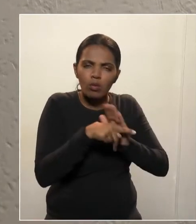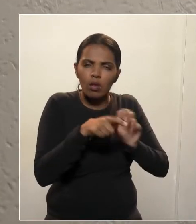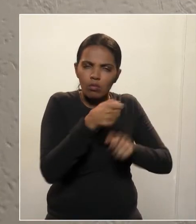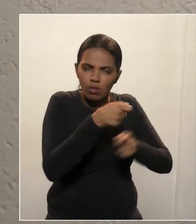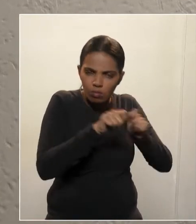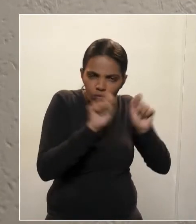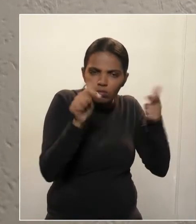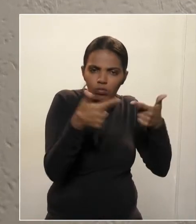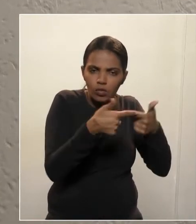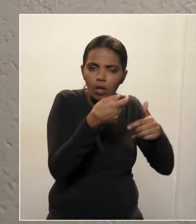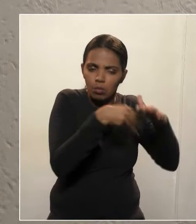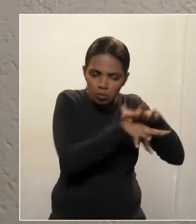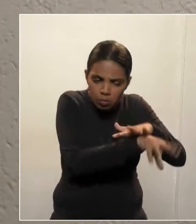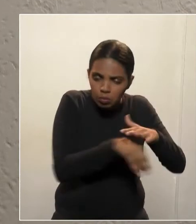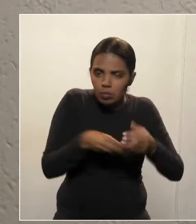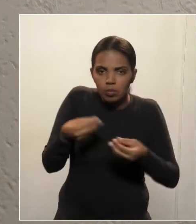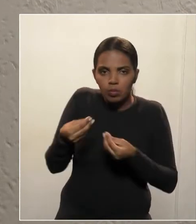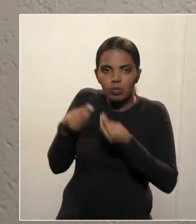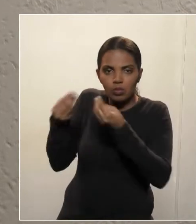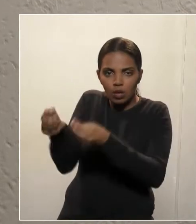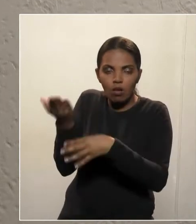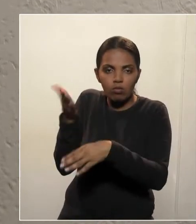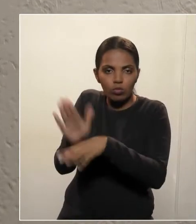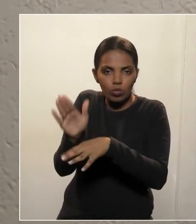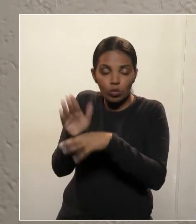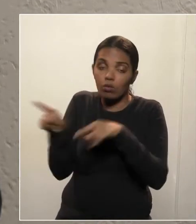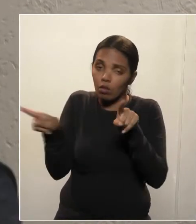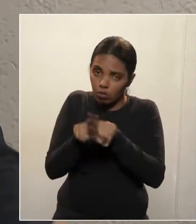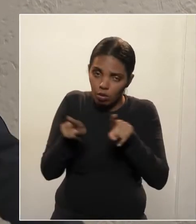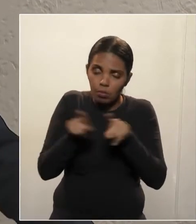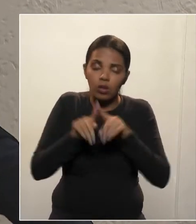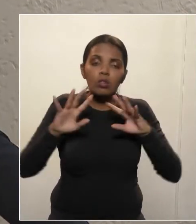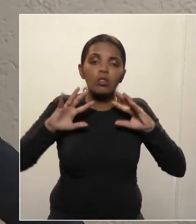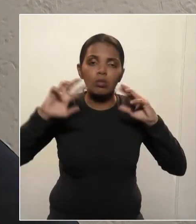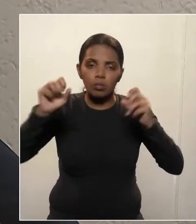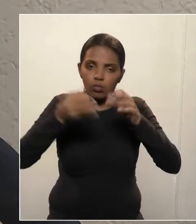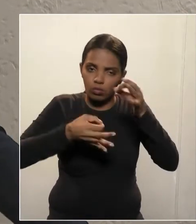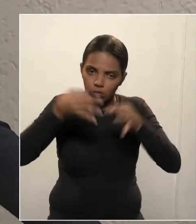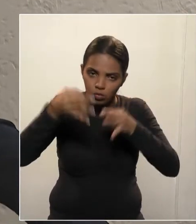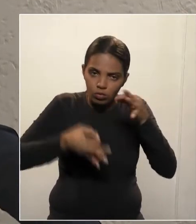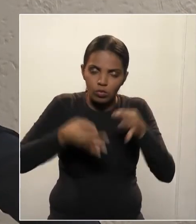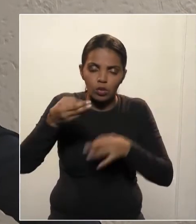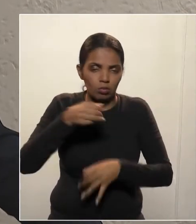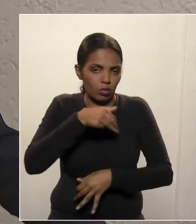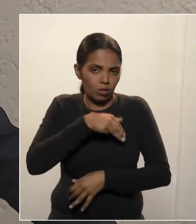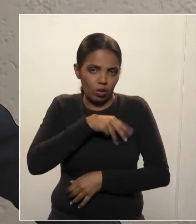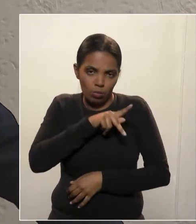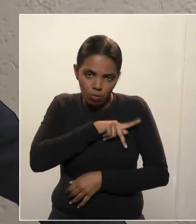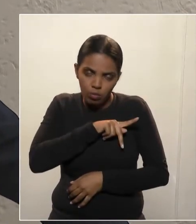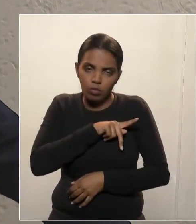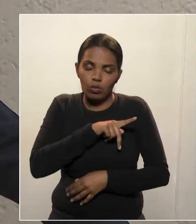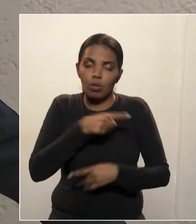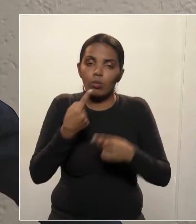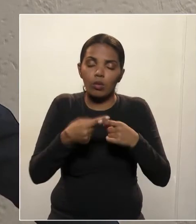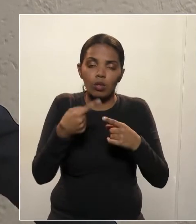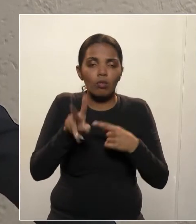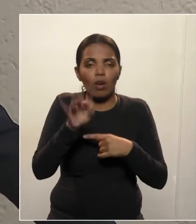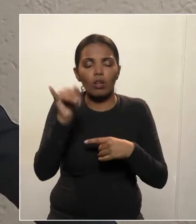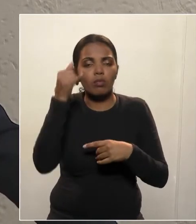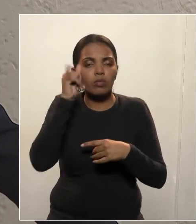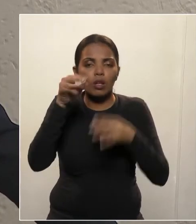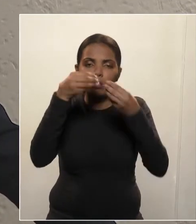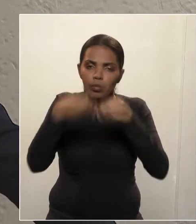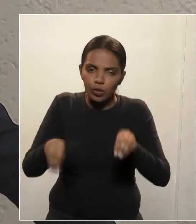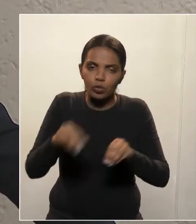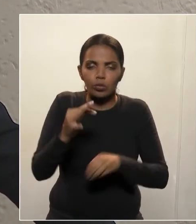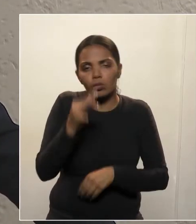como o Tribunal de Justiça e o Ministério Público. A fim de evitar prejuízos maiores no futuro, o poder público e a sociedade